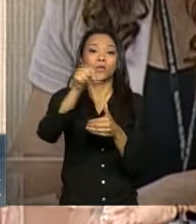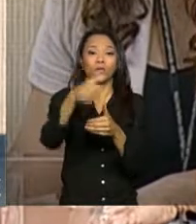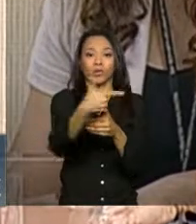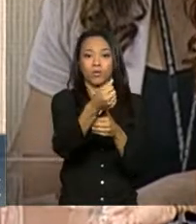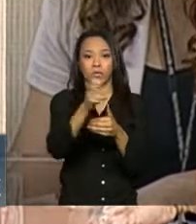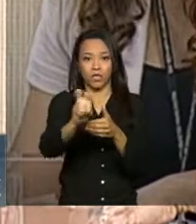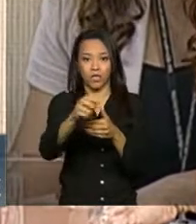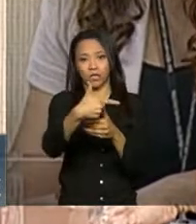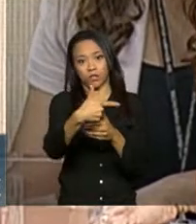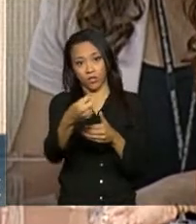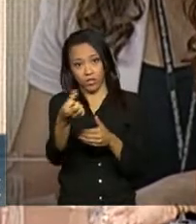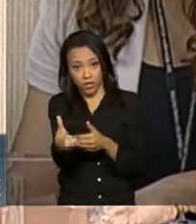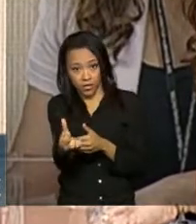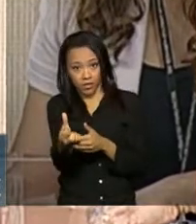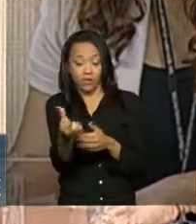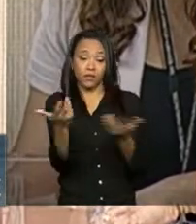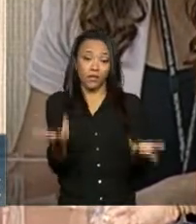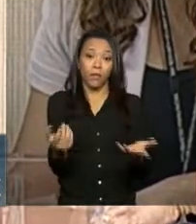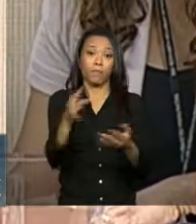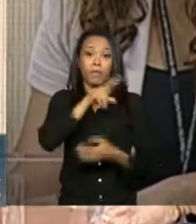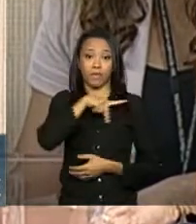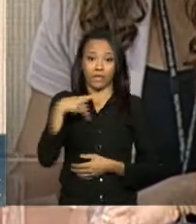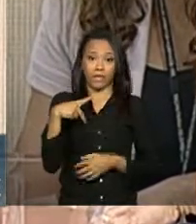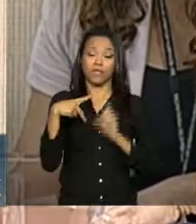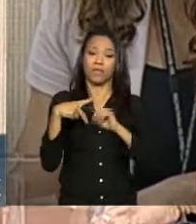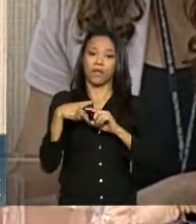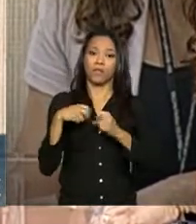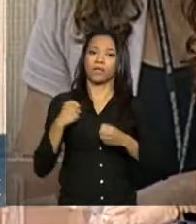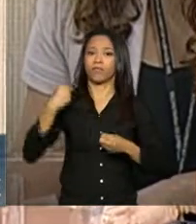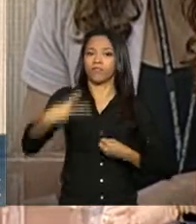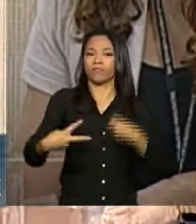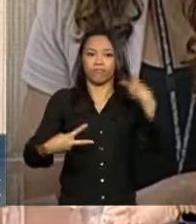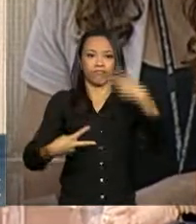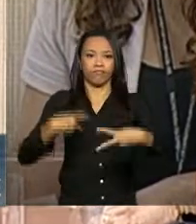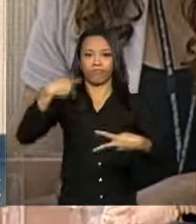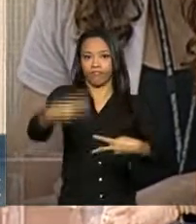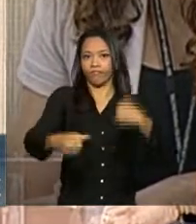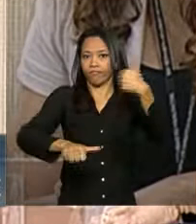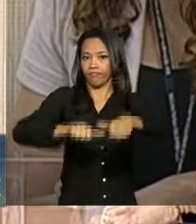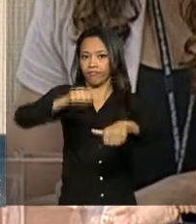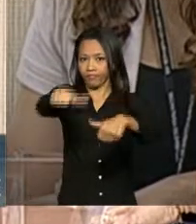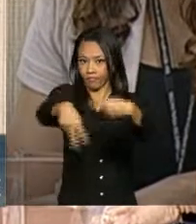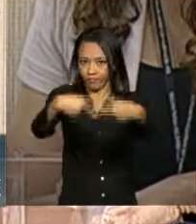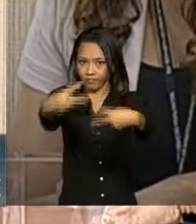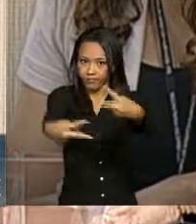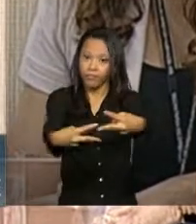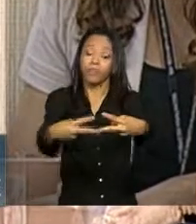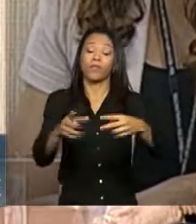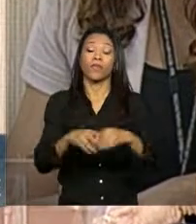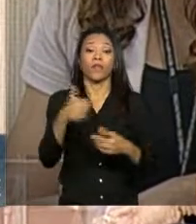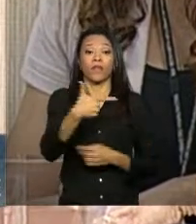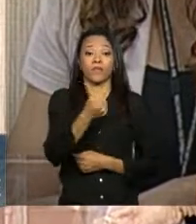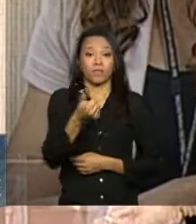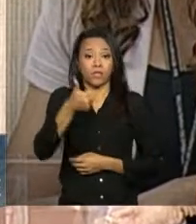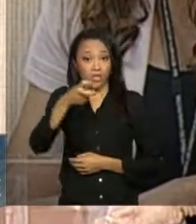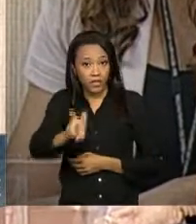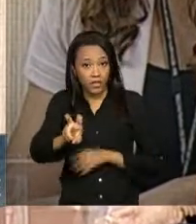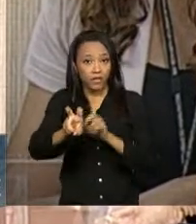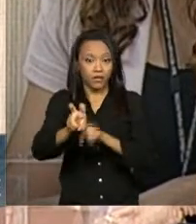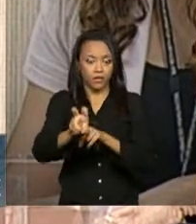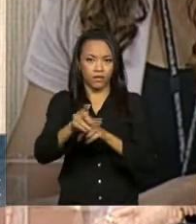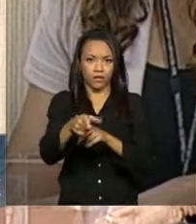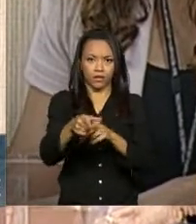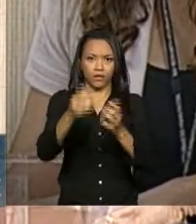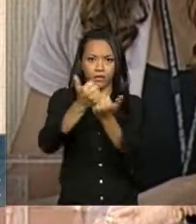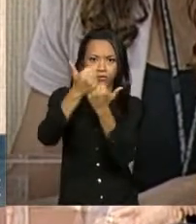a presidência do conanda é alternada entre governo e sociedade civil em 2015 o cargo será ocupado por